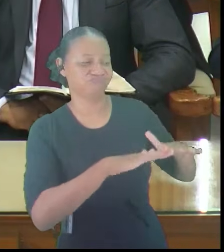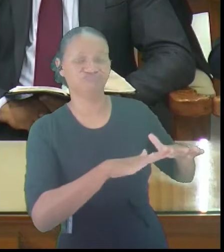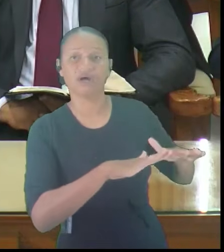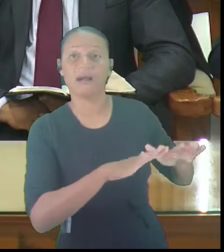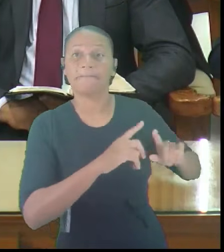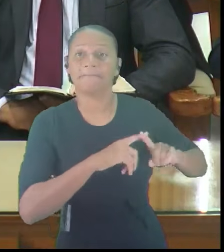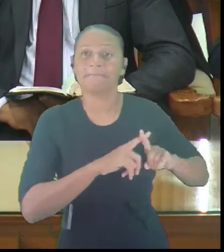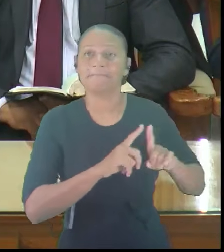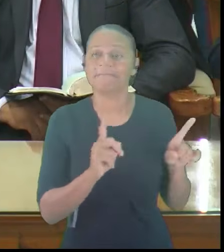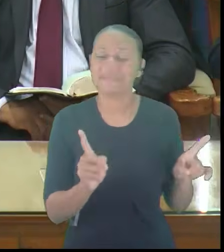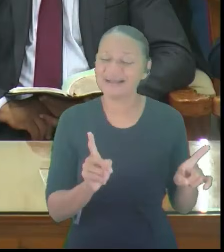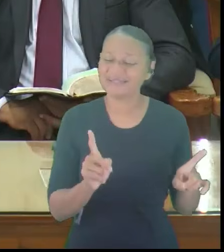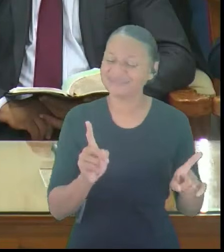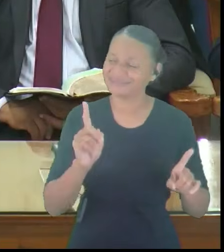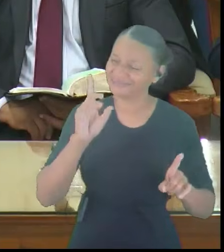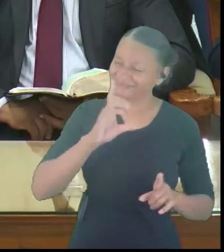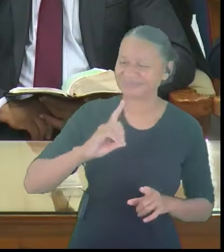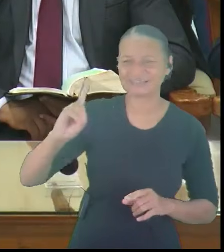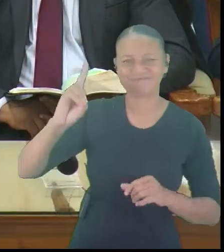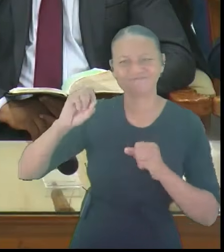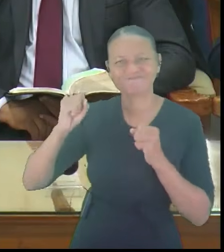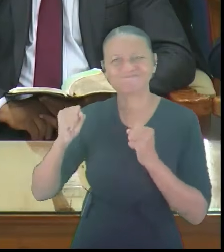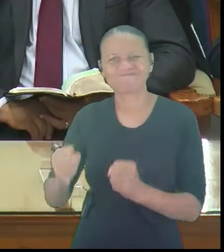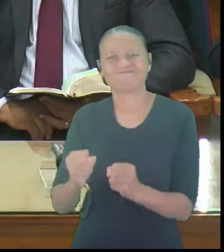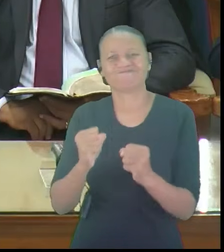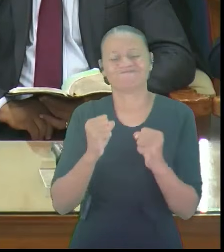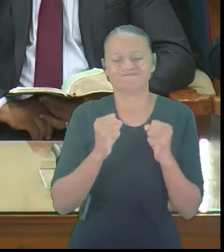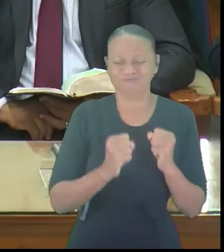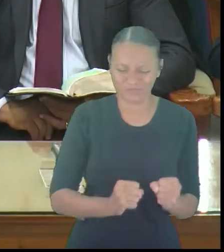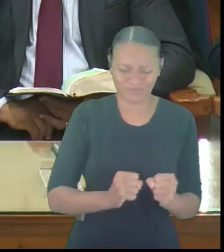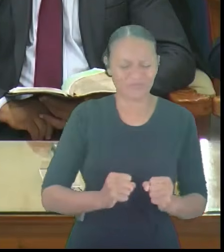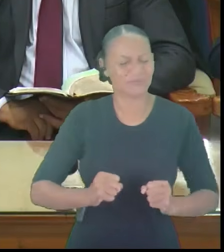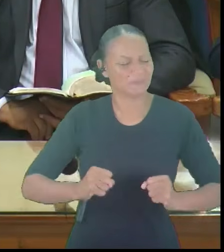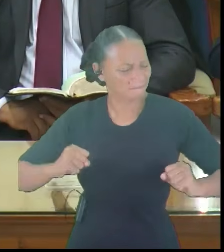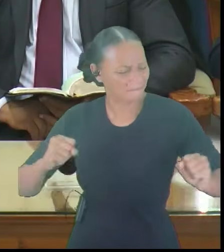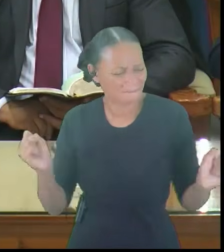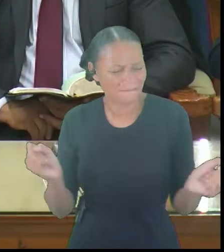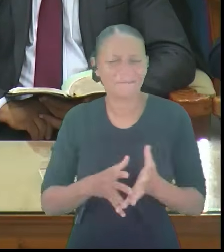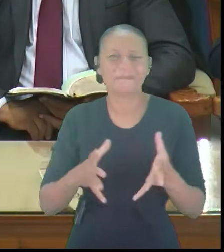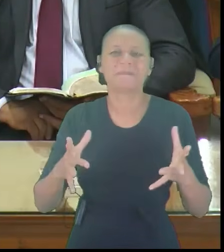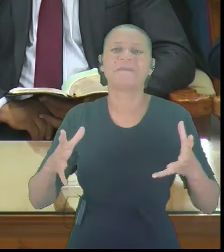é poderoso para fazer o milagre da